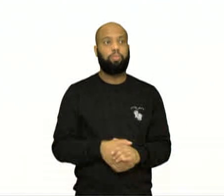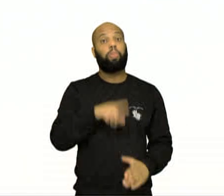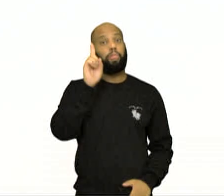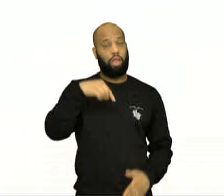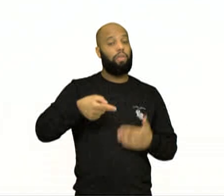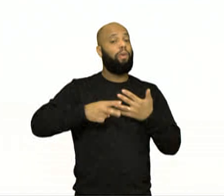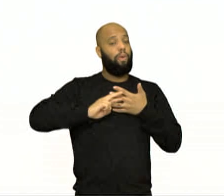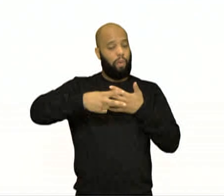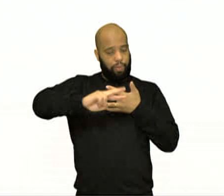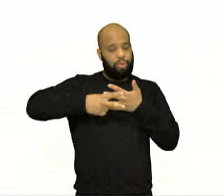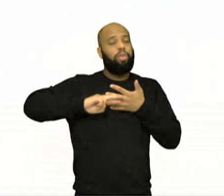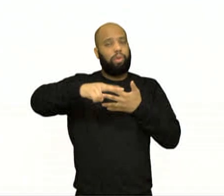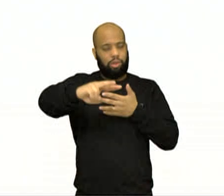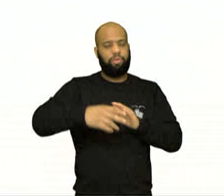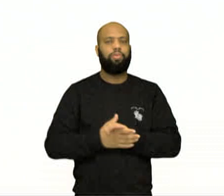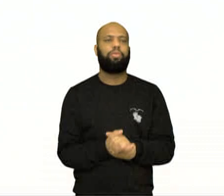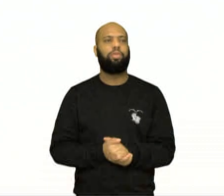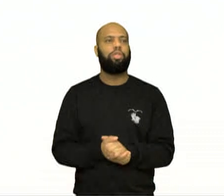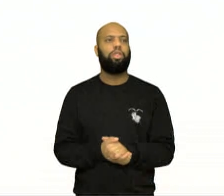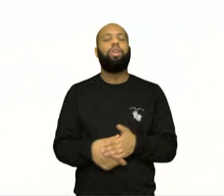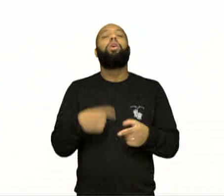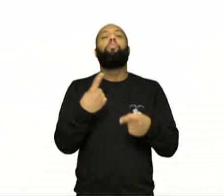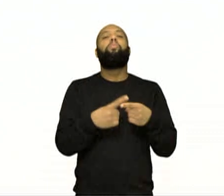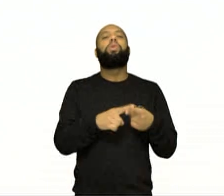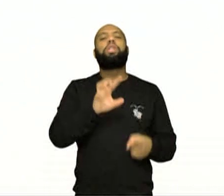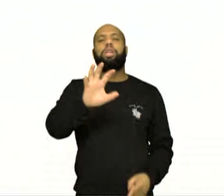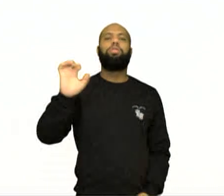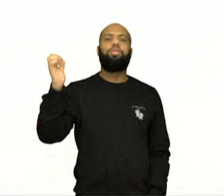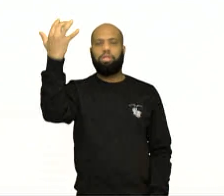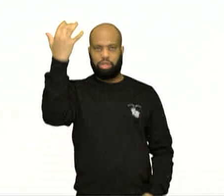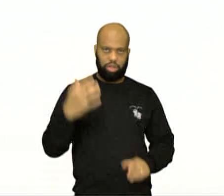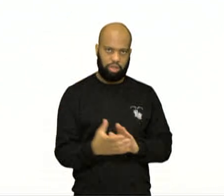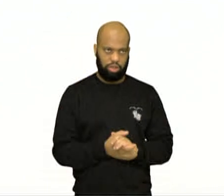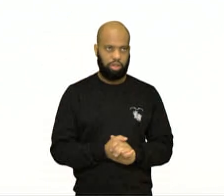consequências ali das enchentes. Por que isso ocorre, né?